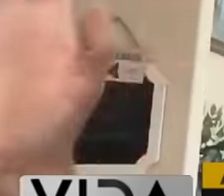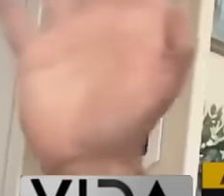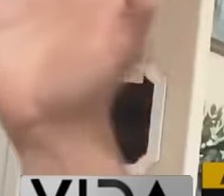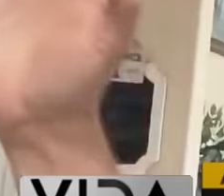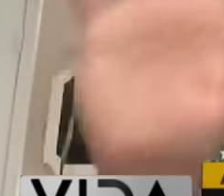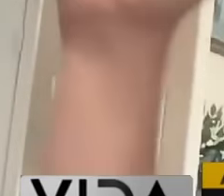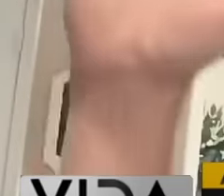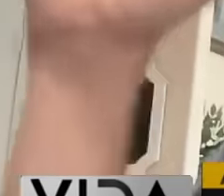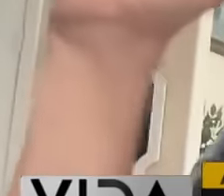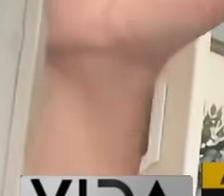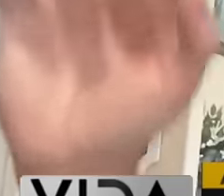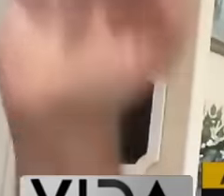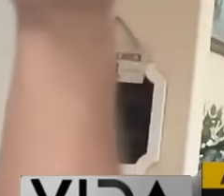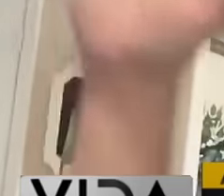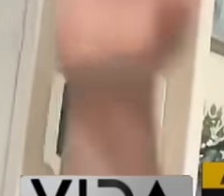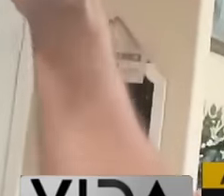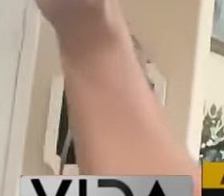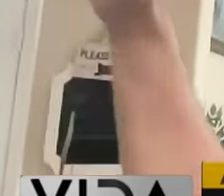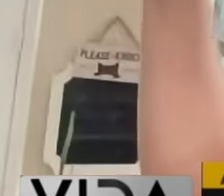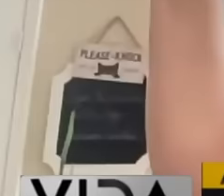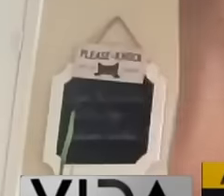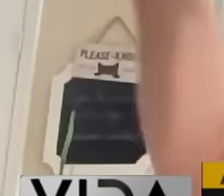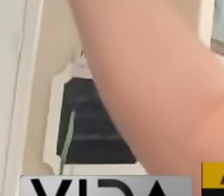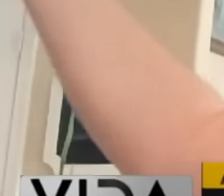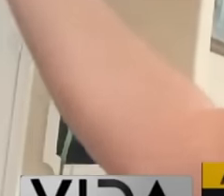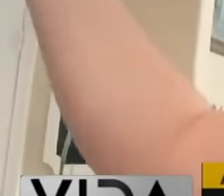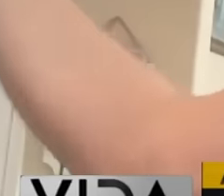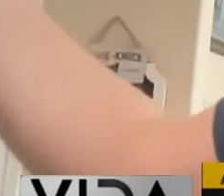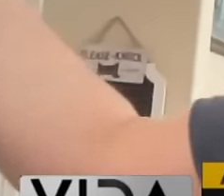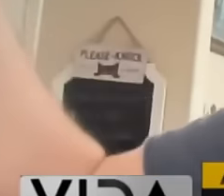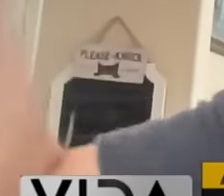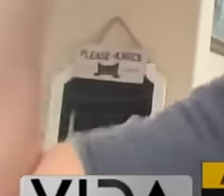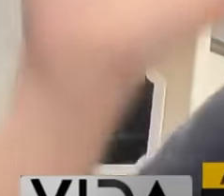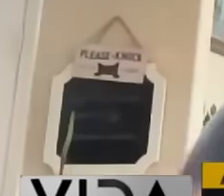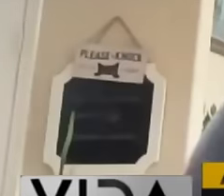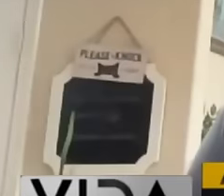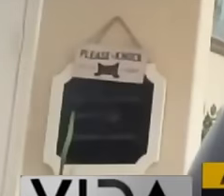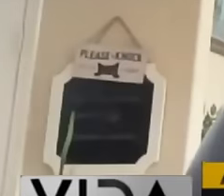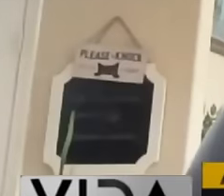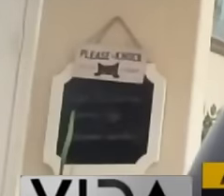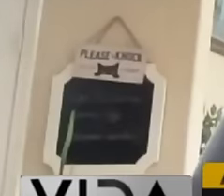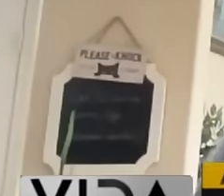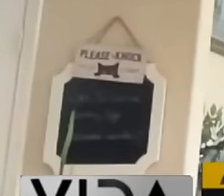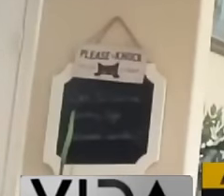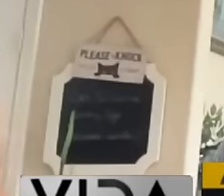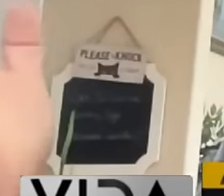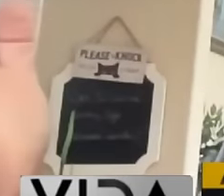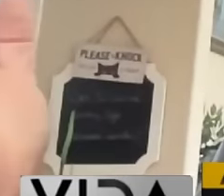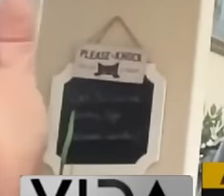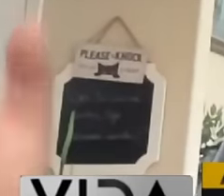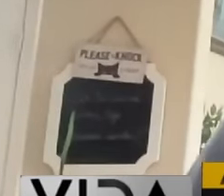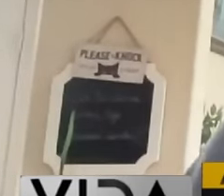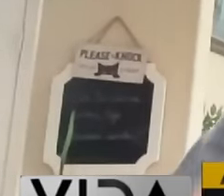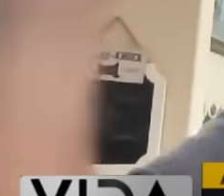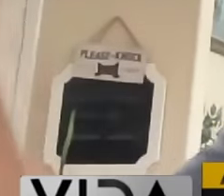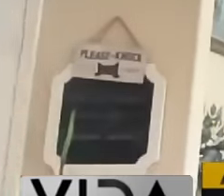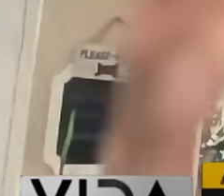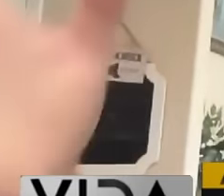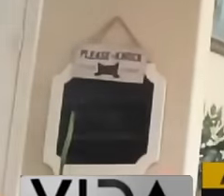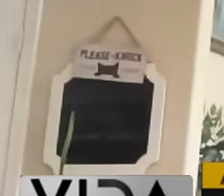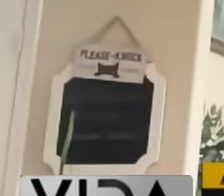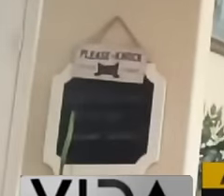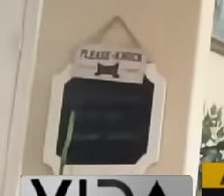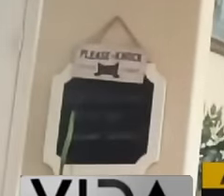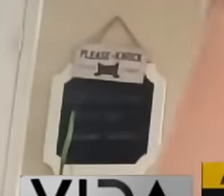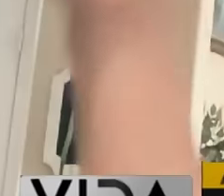porque nós não somos. Ah, porque ninguém... Ó, quem é que passou por isso? Eu já fui até preso na Venezuela. E todos os